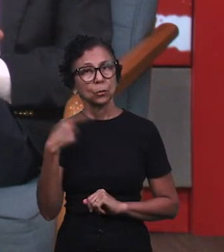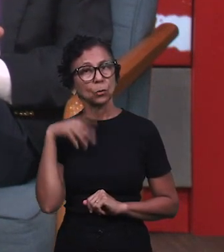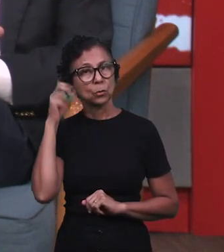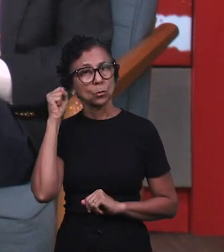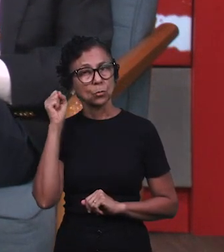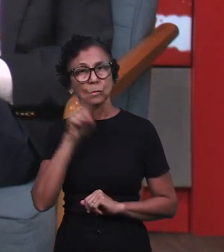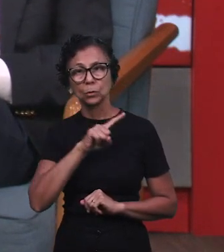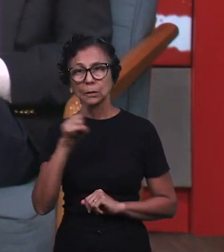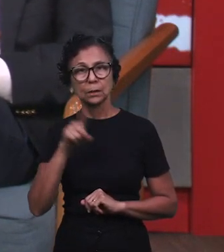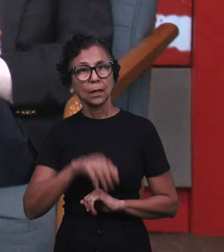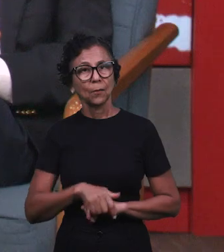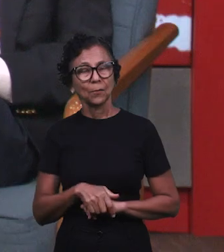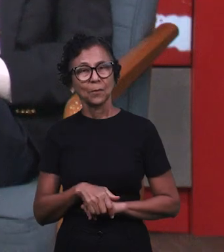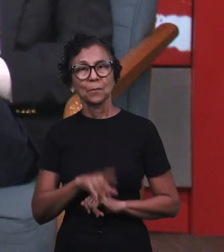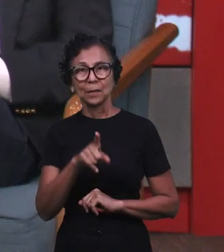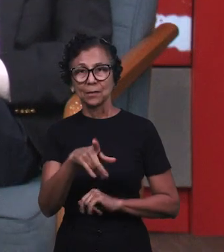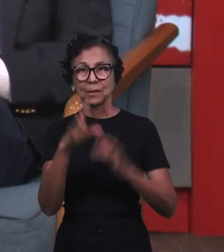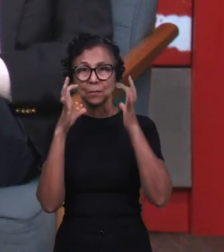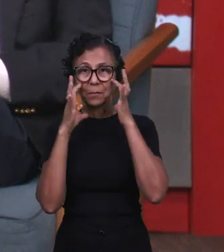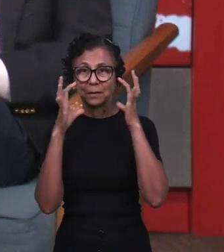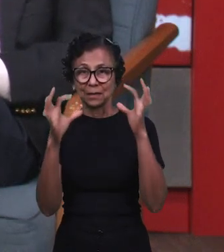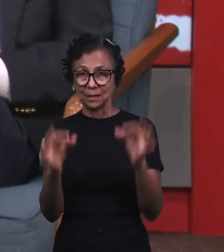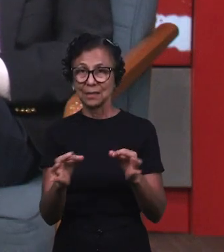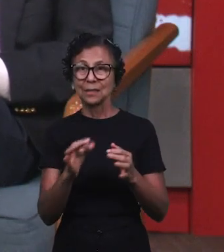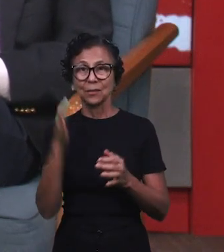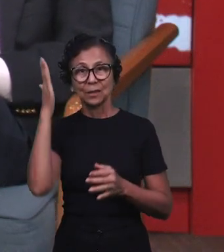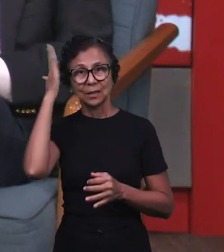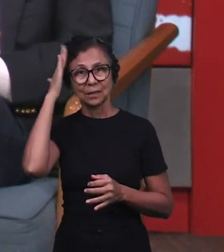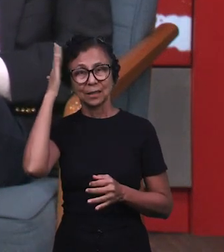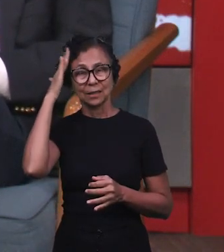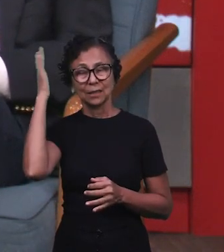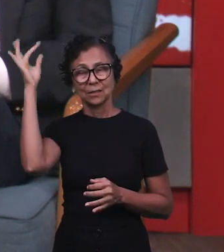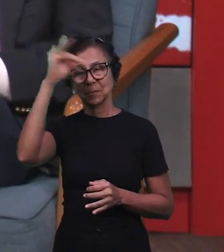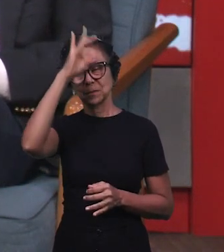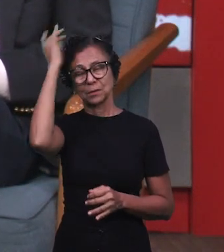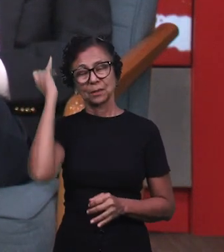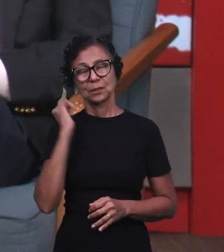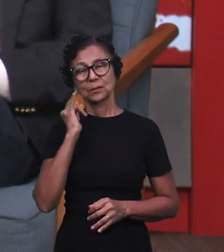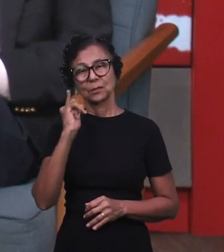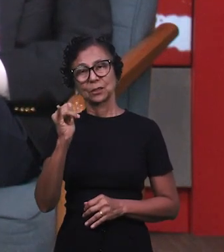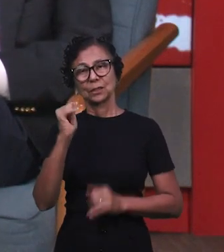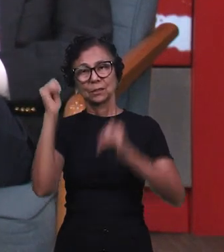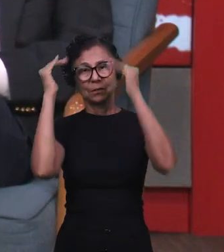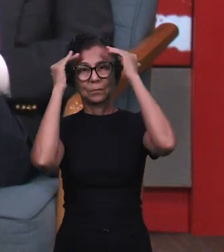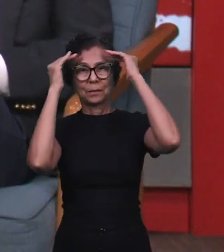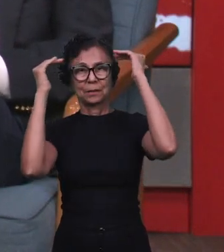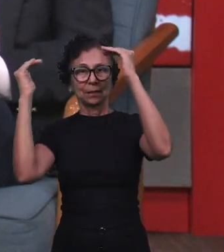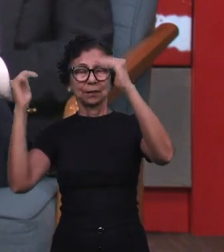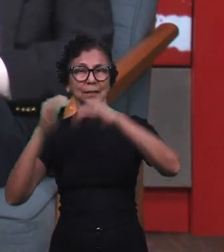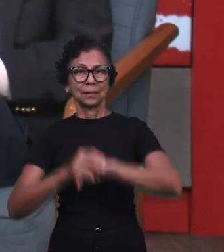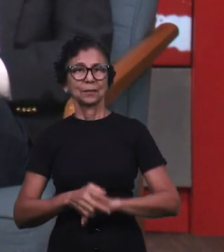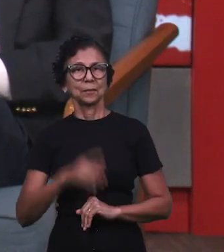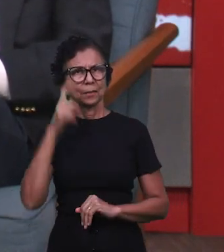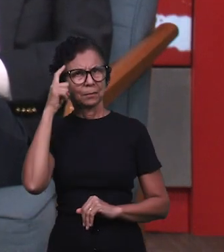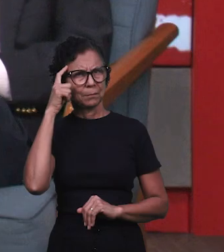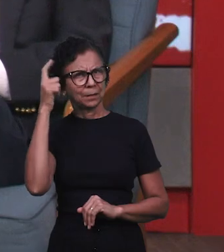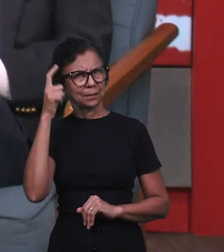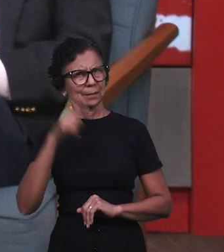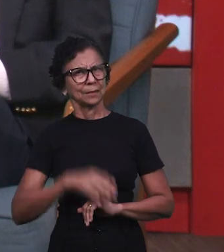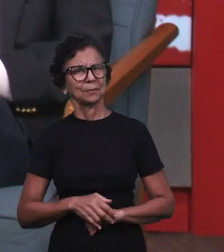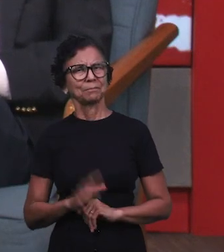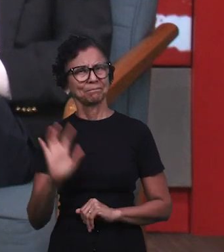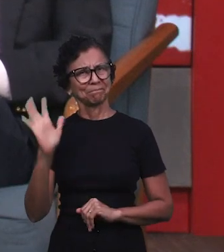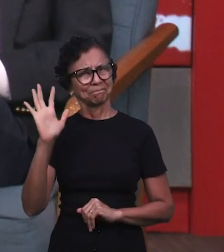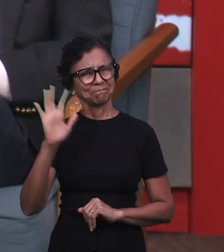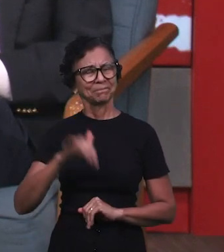dizendo à igreja nesse momento. E essa é a nossa experiência. Medita nisso, meu irmão.